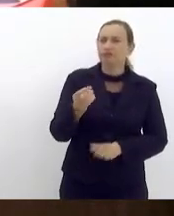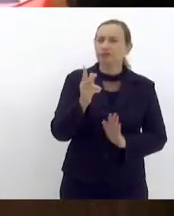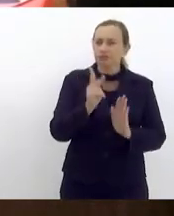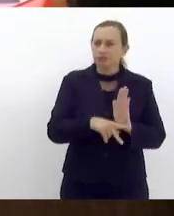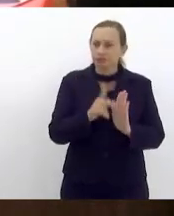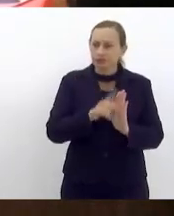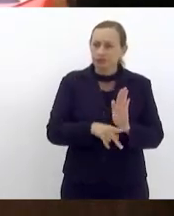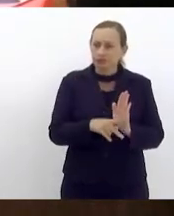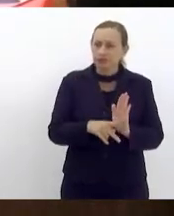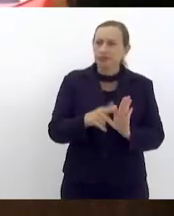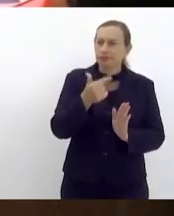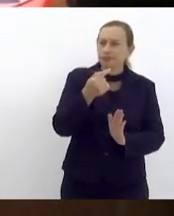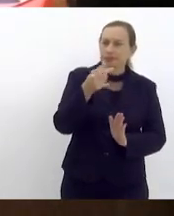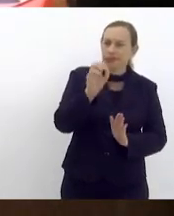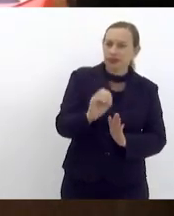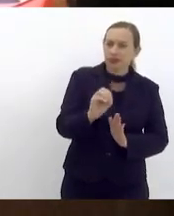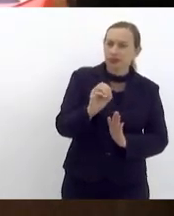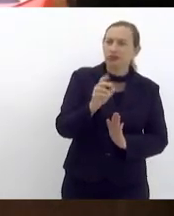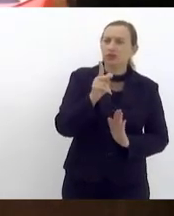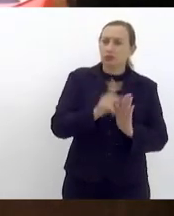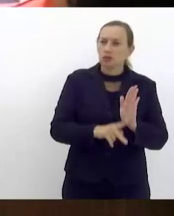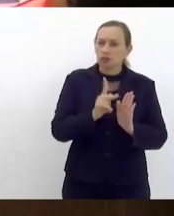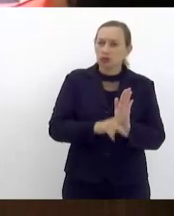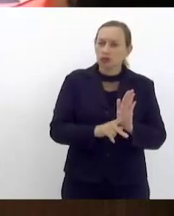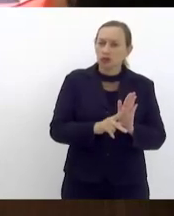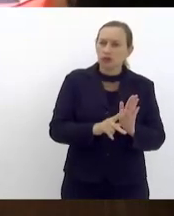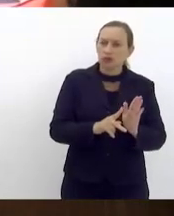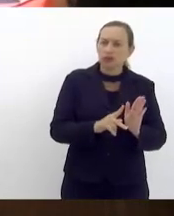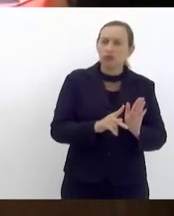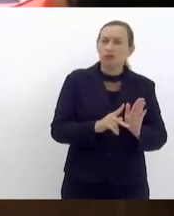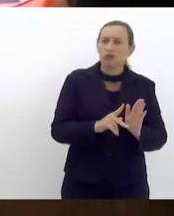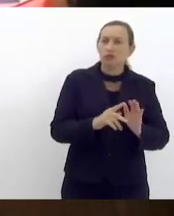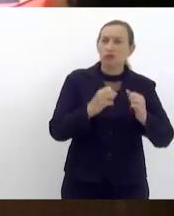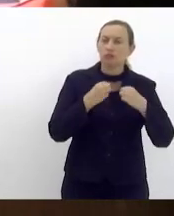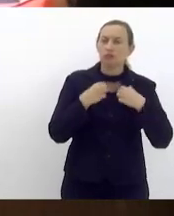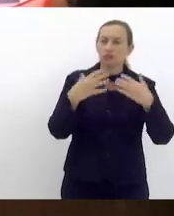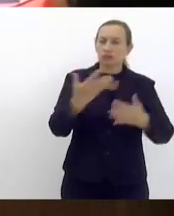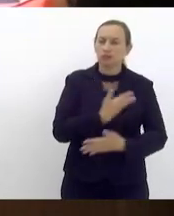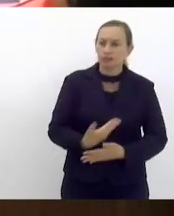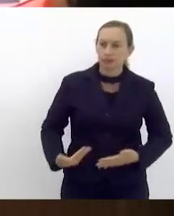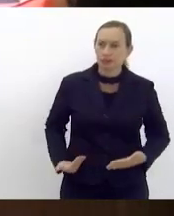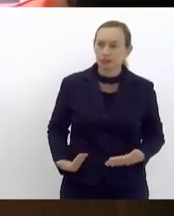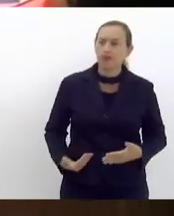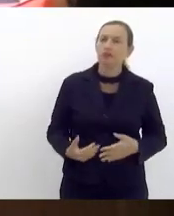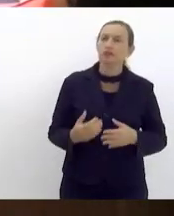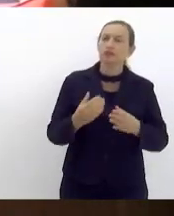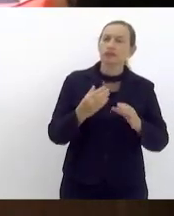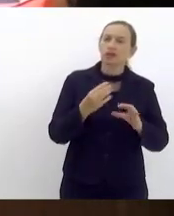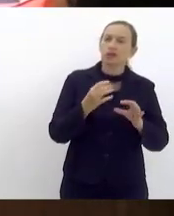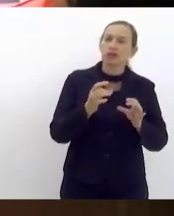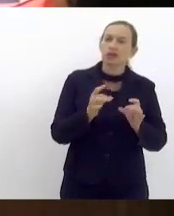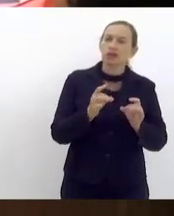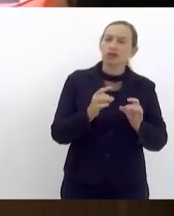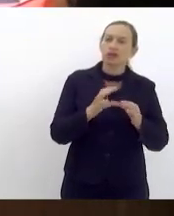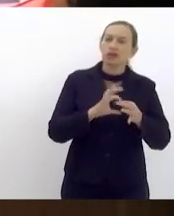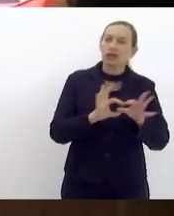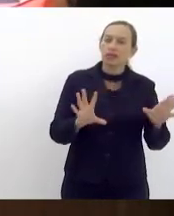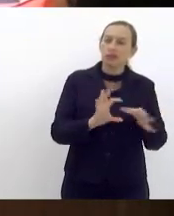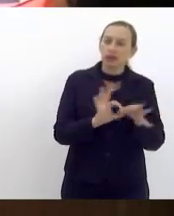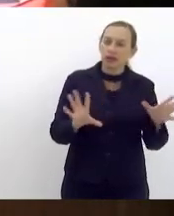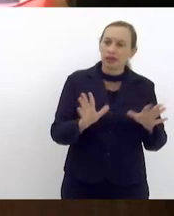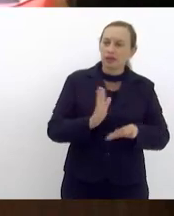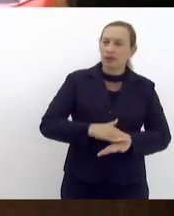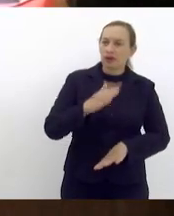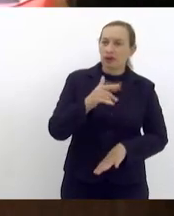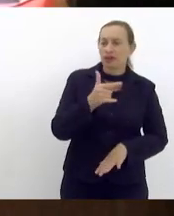uma média de mais de 70 projetos por sessão então a ccj tá liberando mais de 70 projetos por sessão